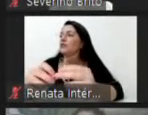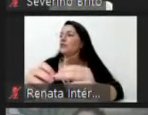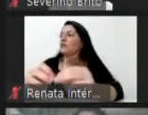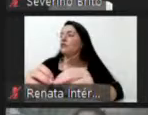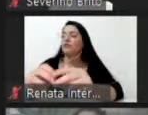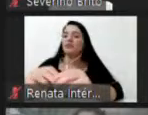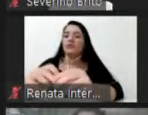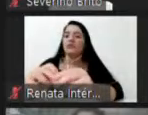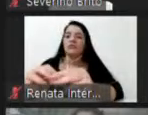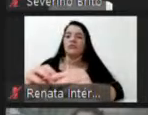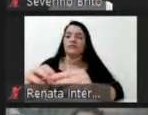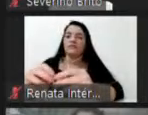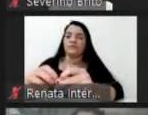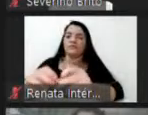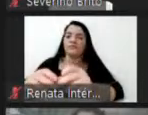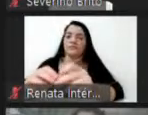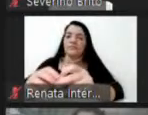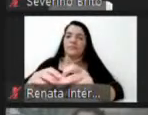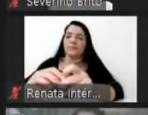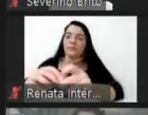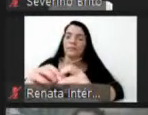Elizabeth Maria de Assis Silva,